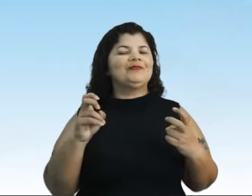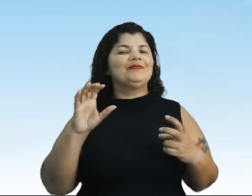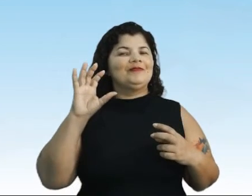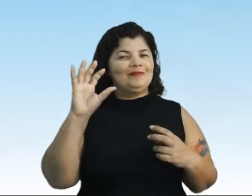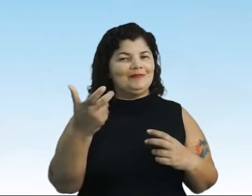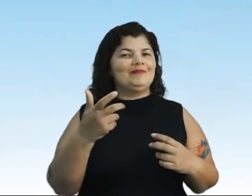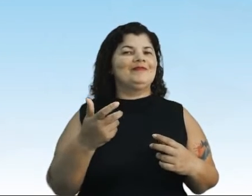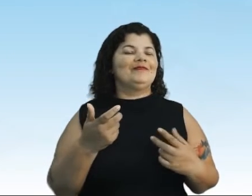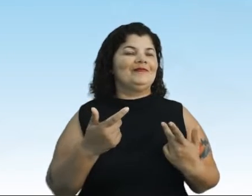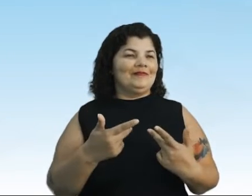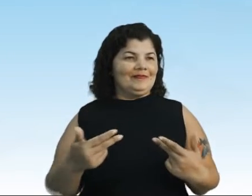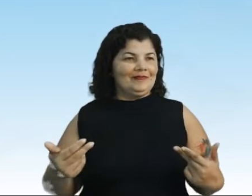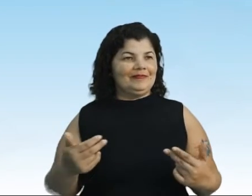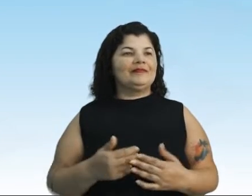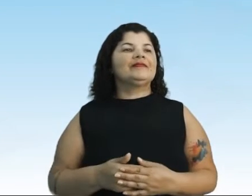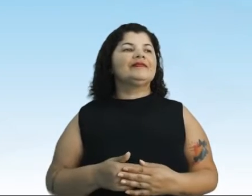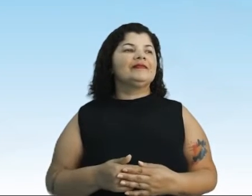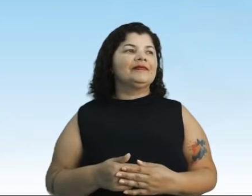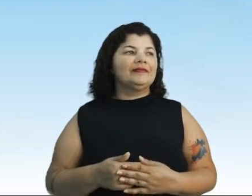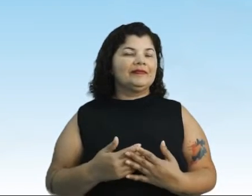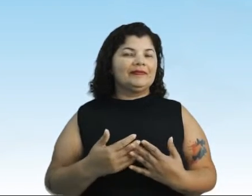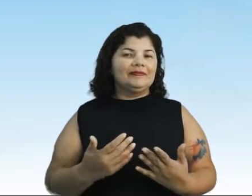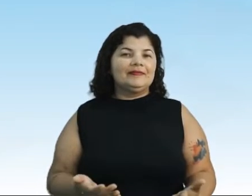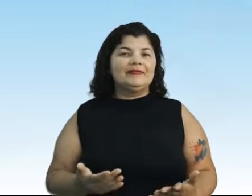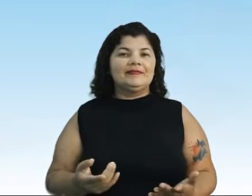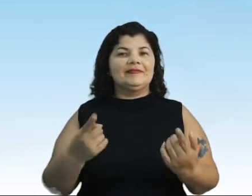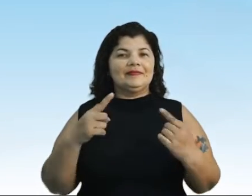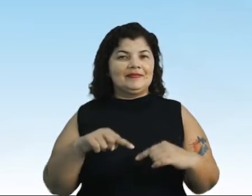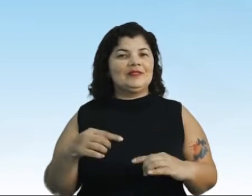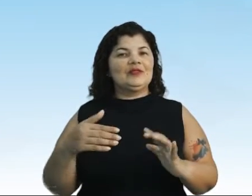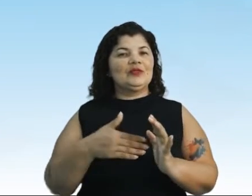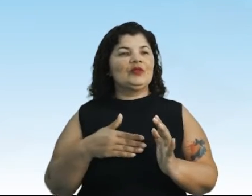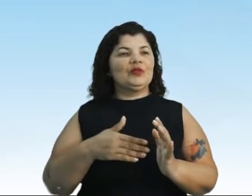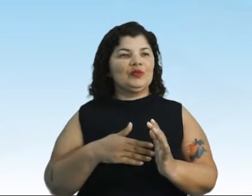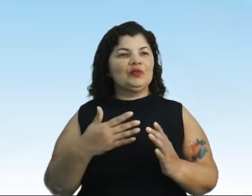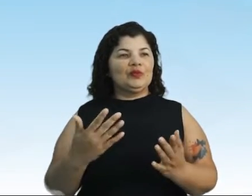essa habilidade de resolução de problemas. E o último, I